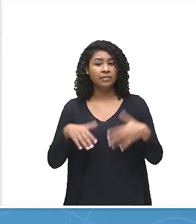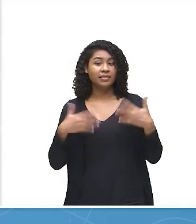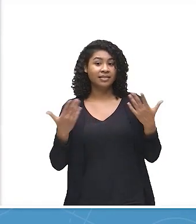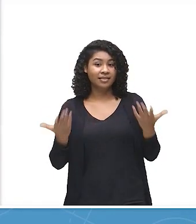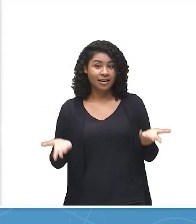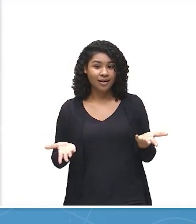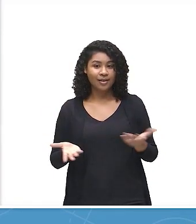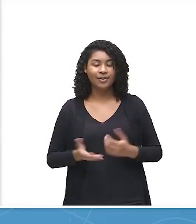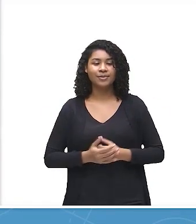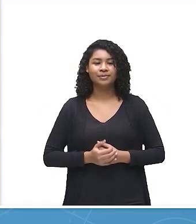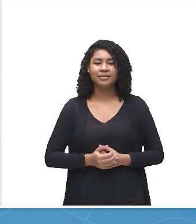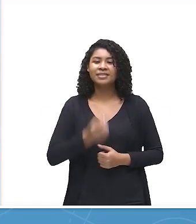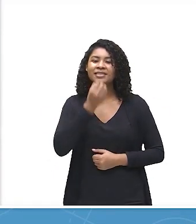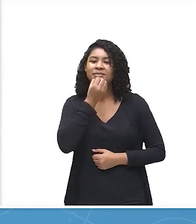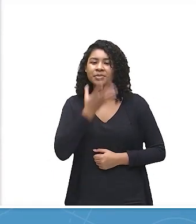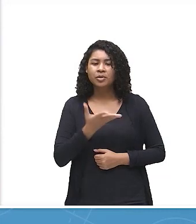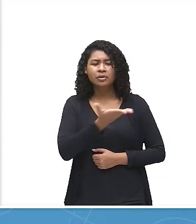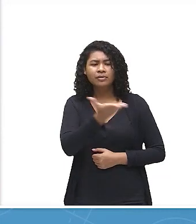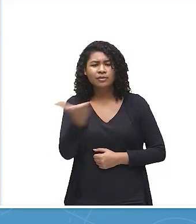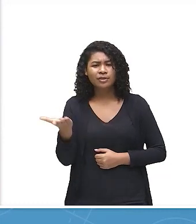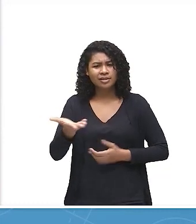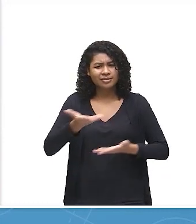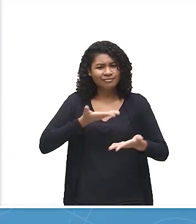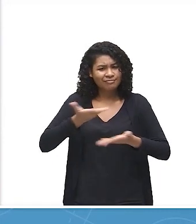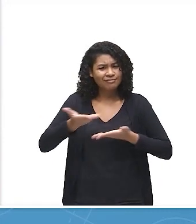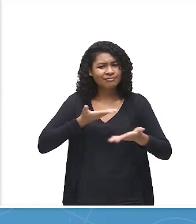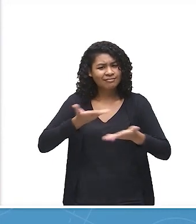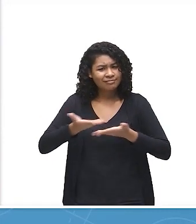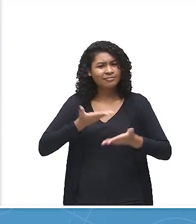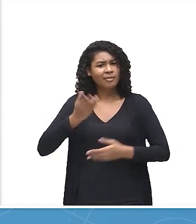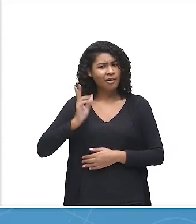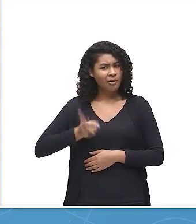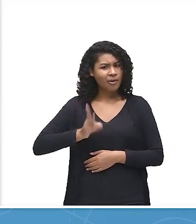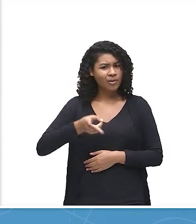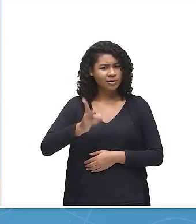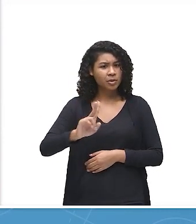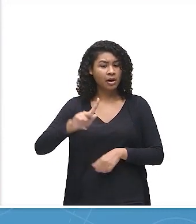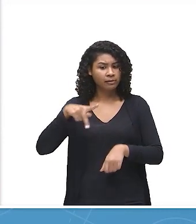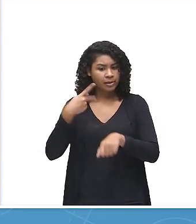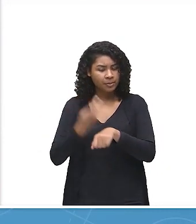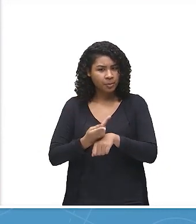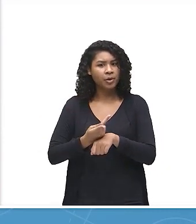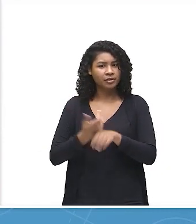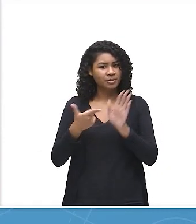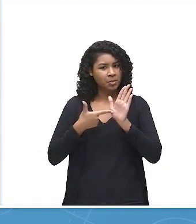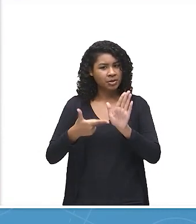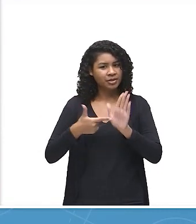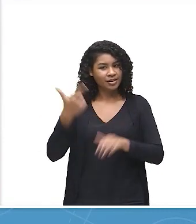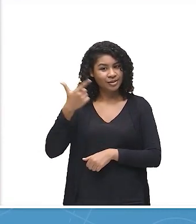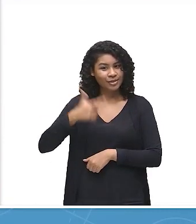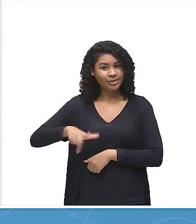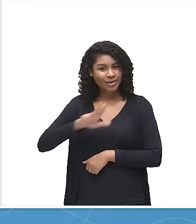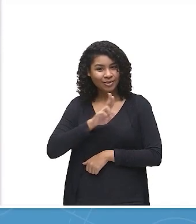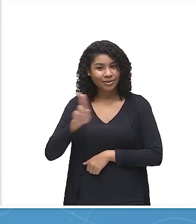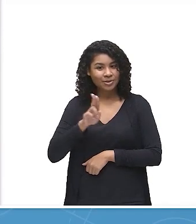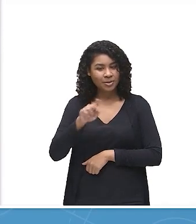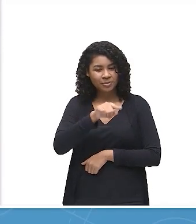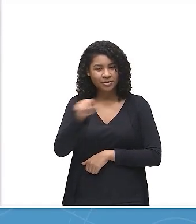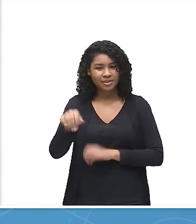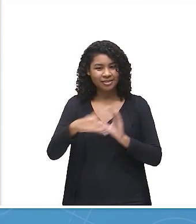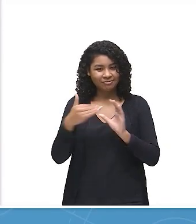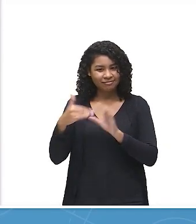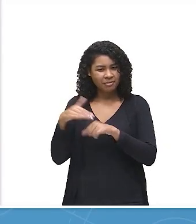Tá, a Eloá disse que é a letra D também, todo mundo apostando aqui na letra D. Olha o Matheus dizendo que